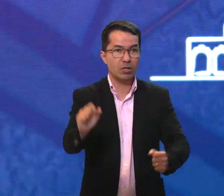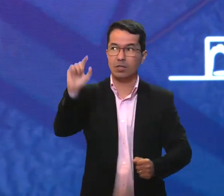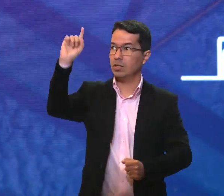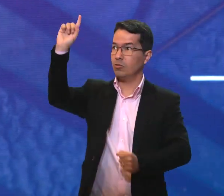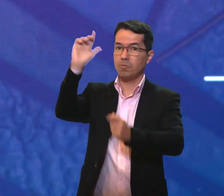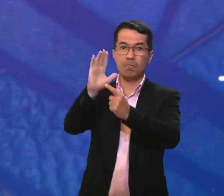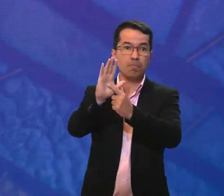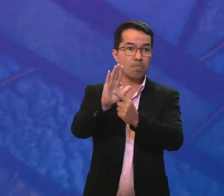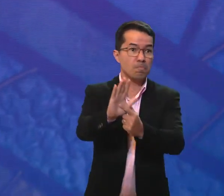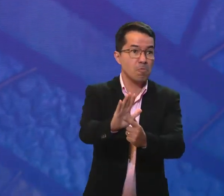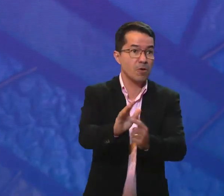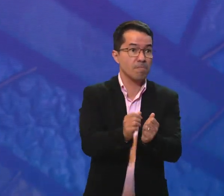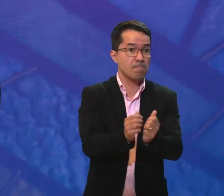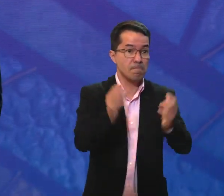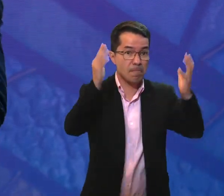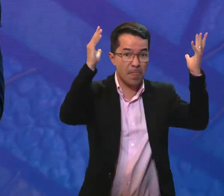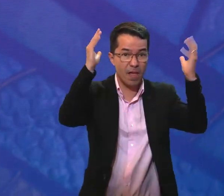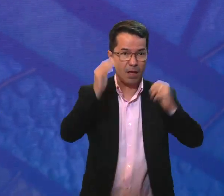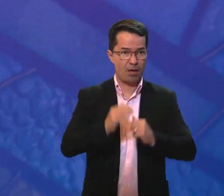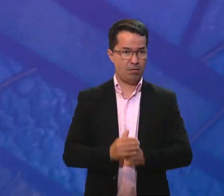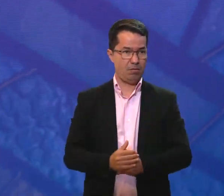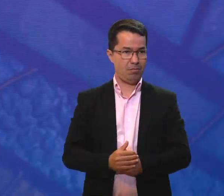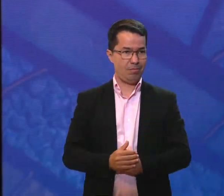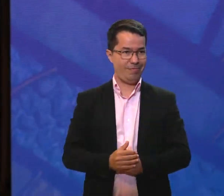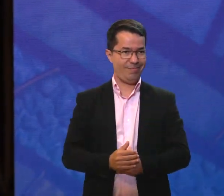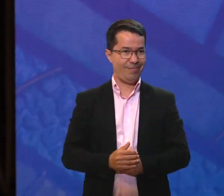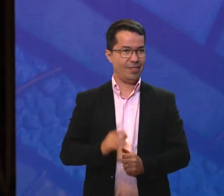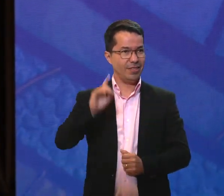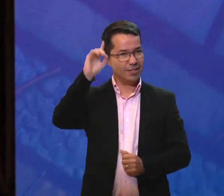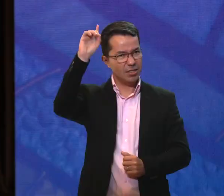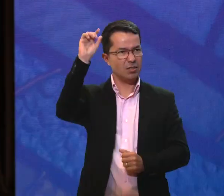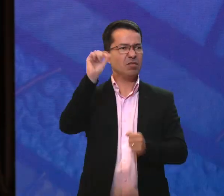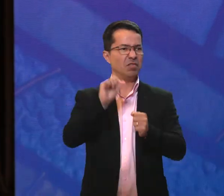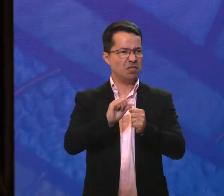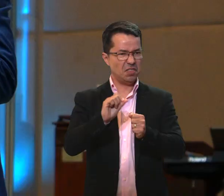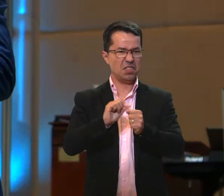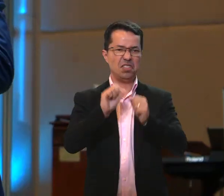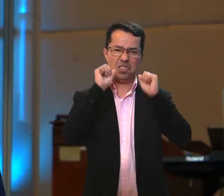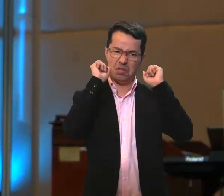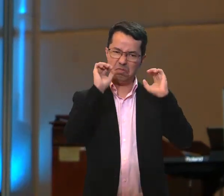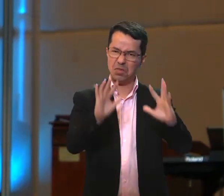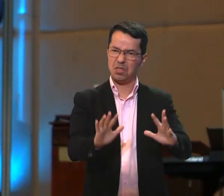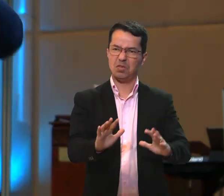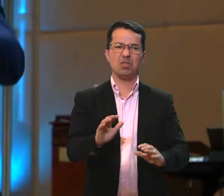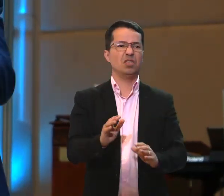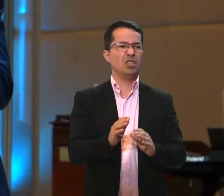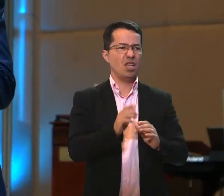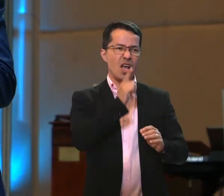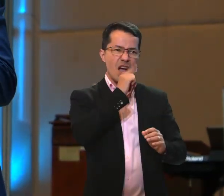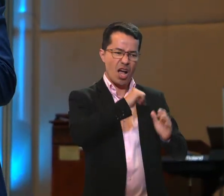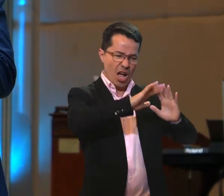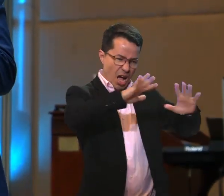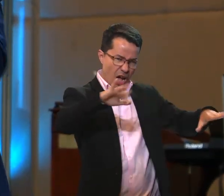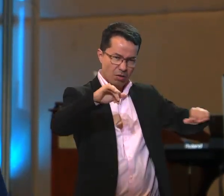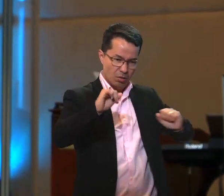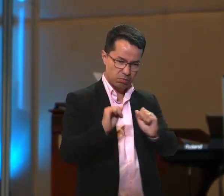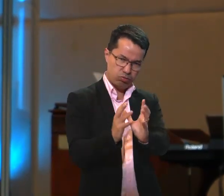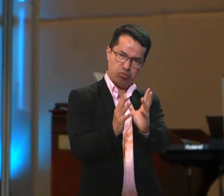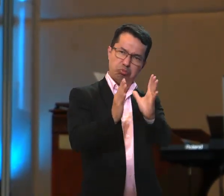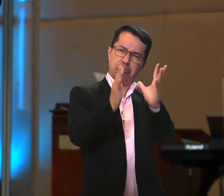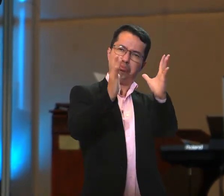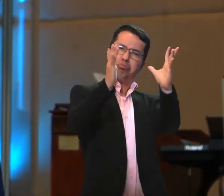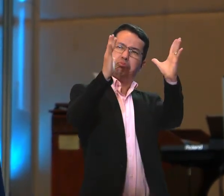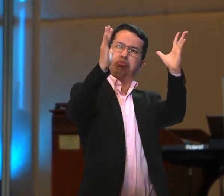eu vou fazer cair pão do céu. Eu vou abrir as águas. Eu vou